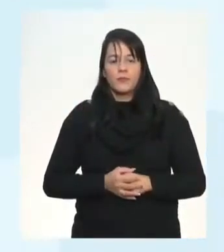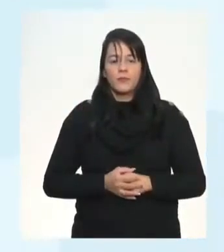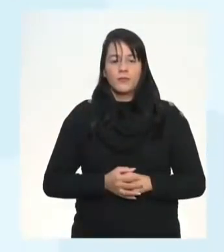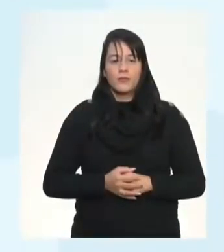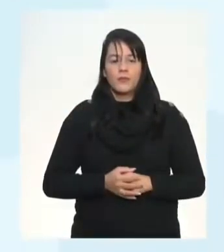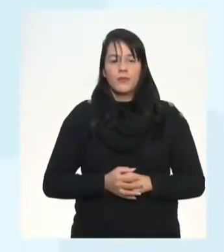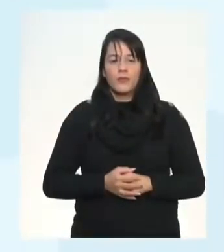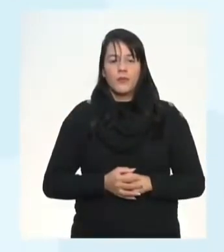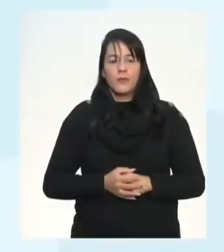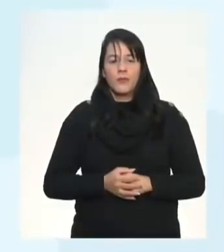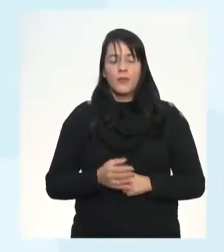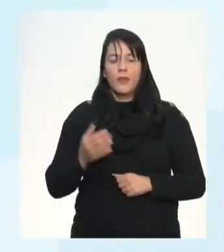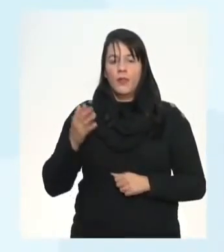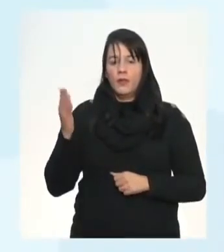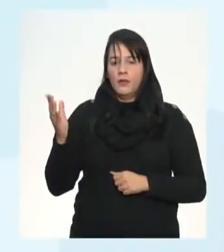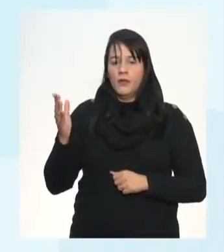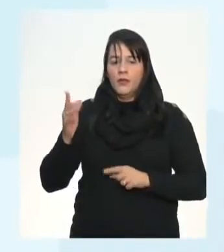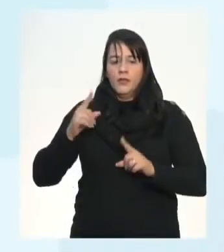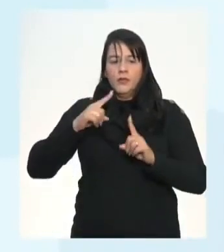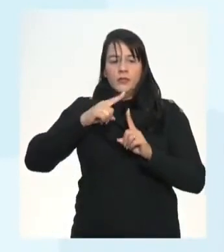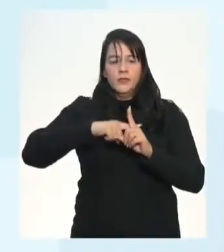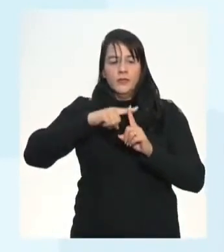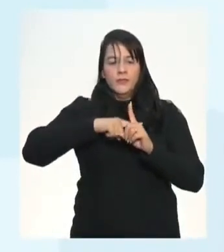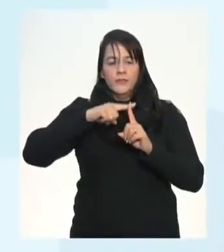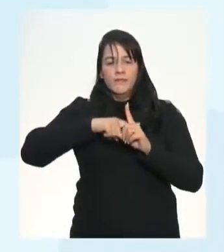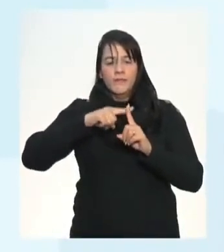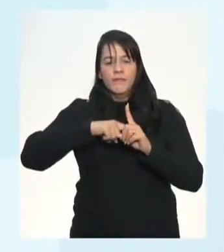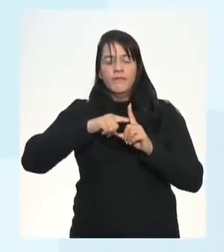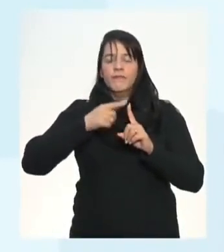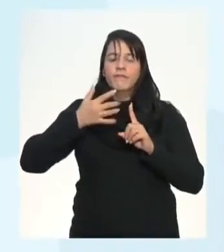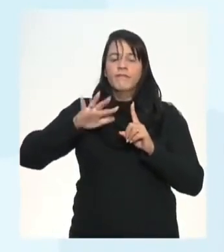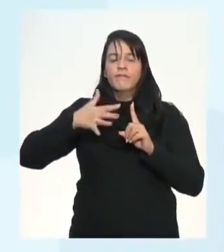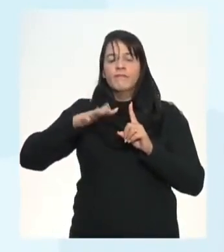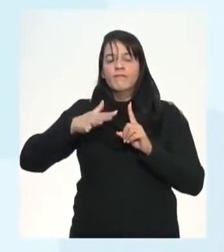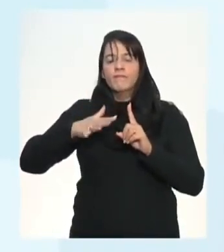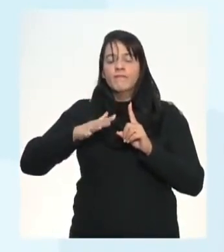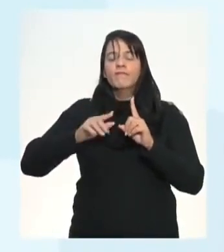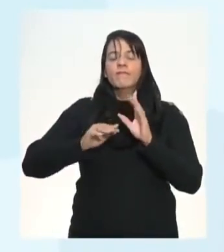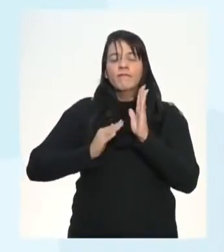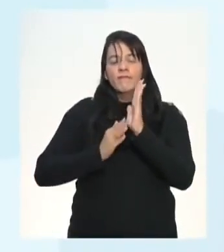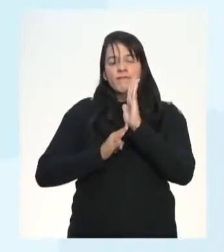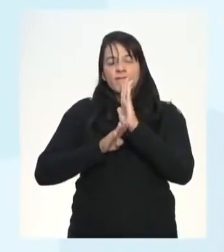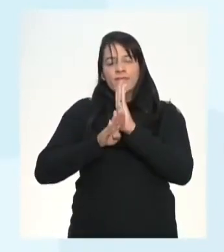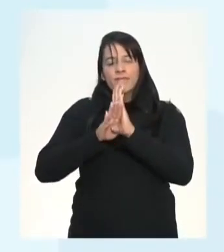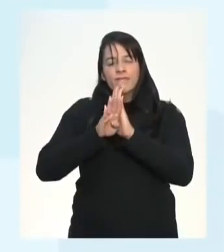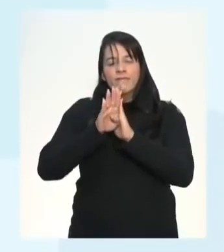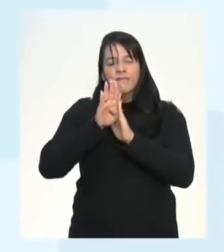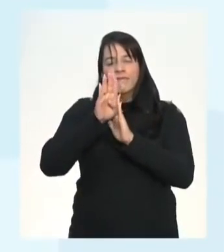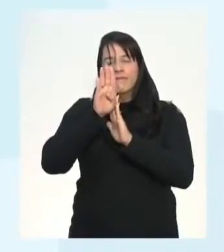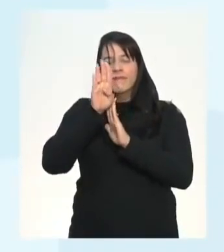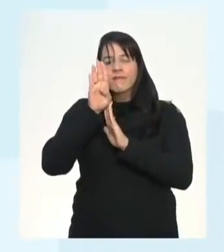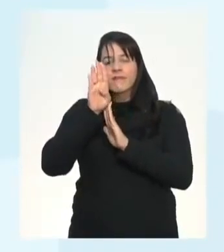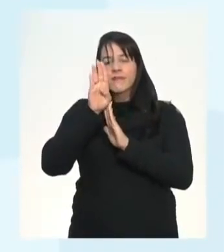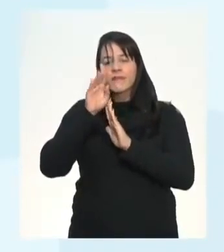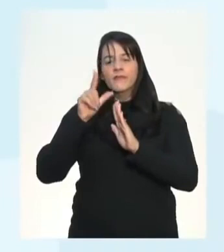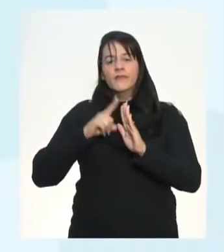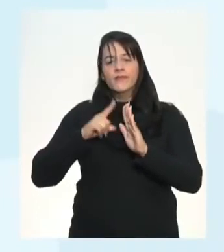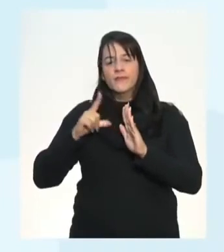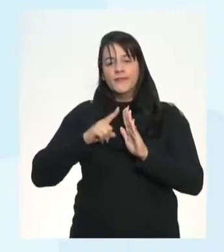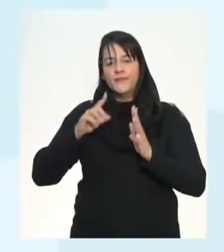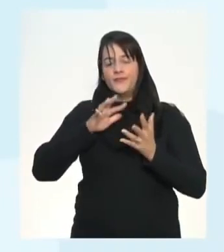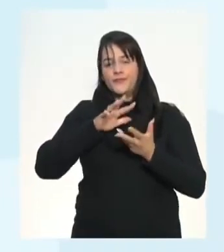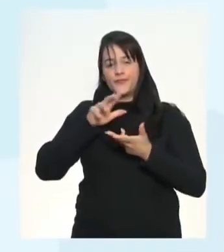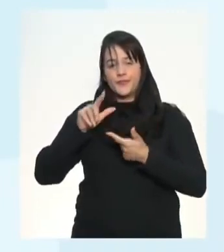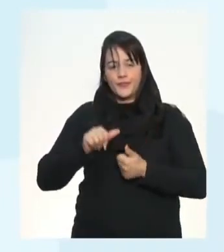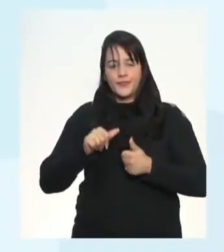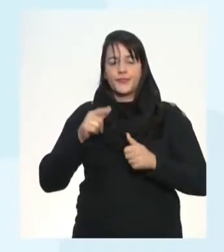Vamos lá. A temperatura média da Terra está aumentando. Isso é um fato incontestável. Isso o quê? De que a